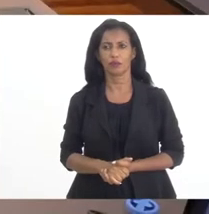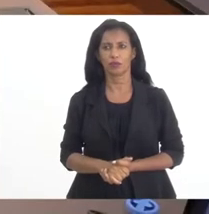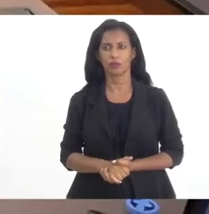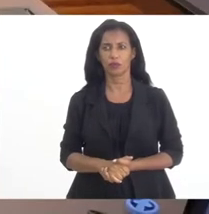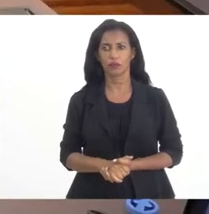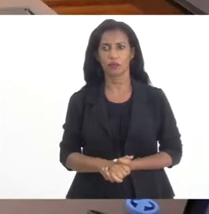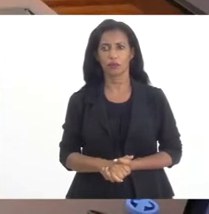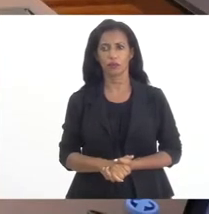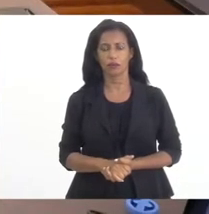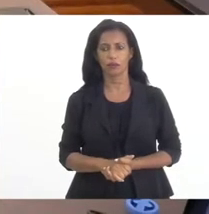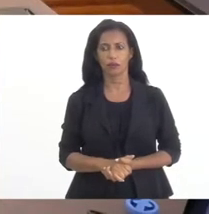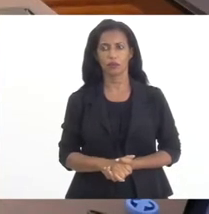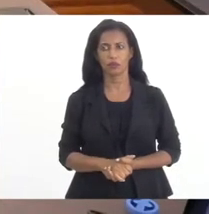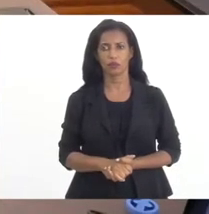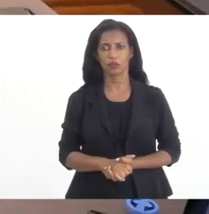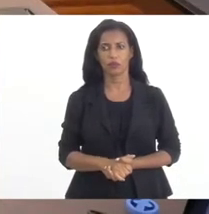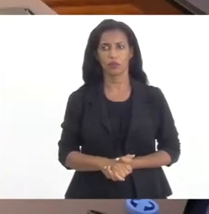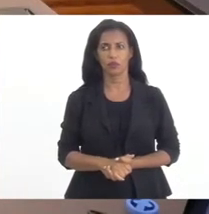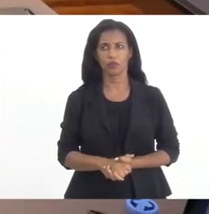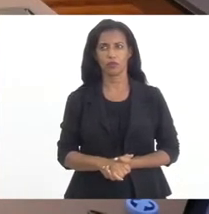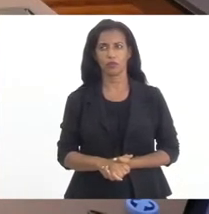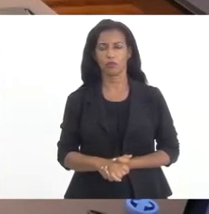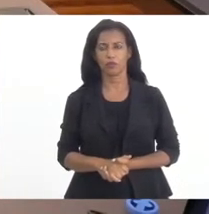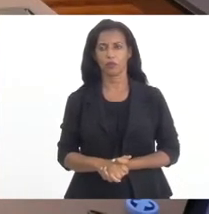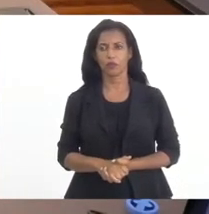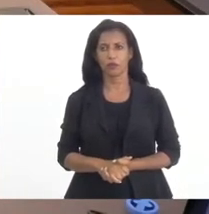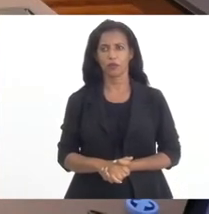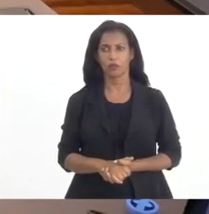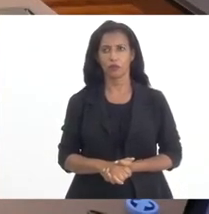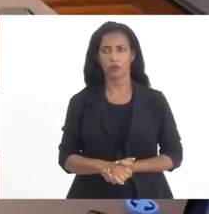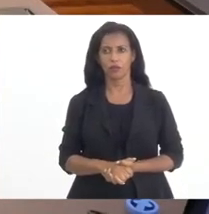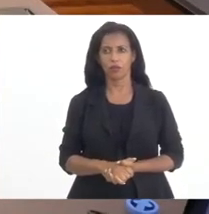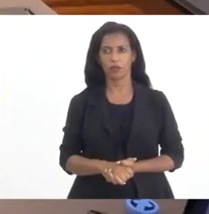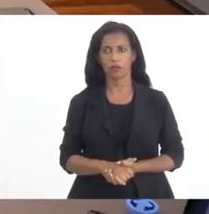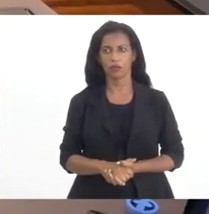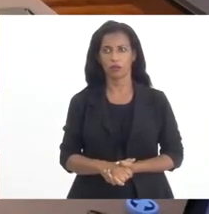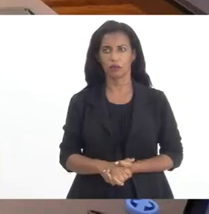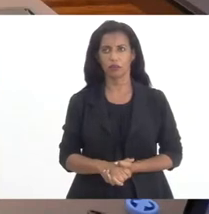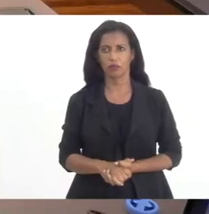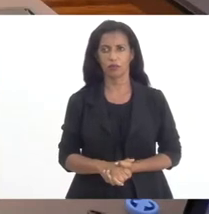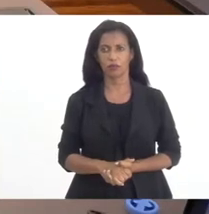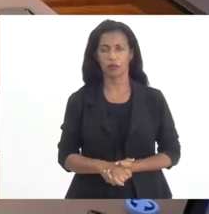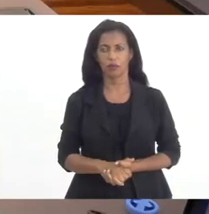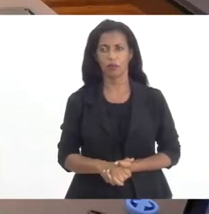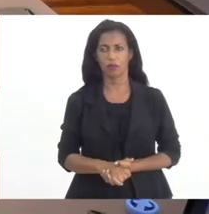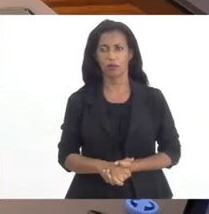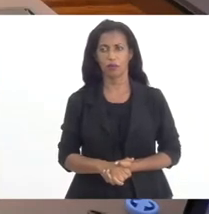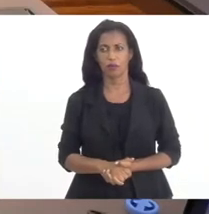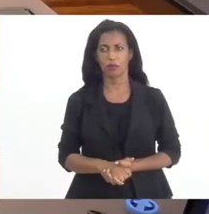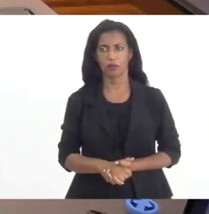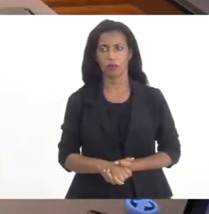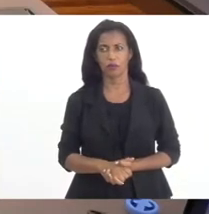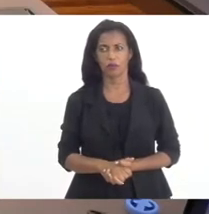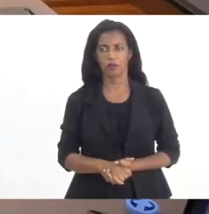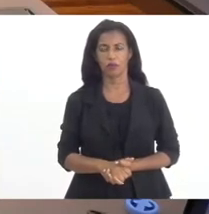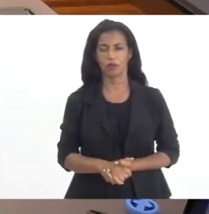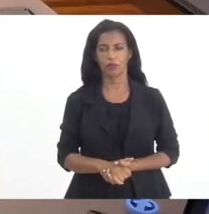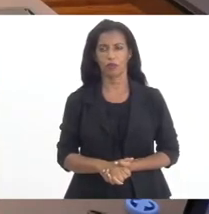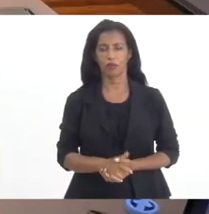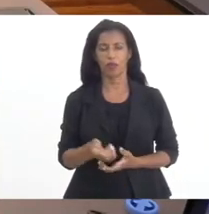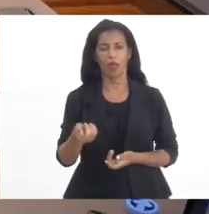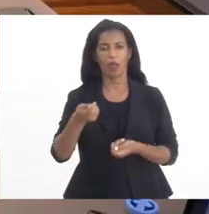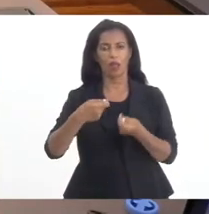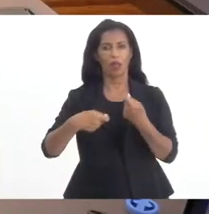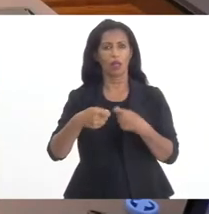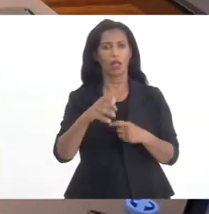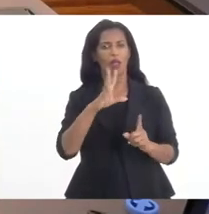vaga 72. Eu acho que o áudio do deputado Noel abriu. Se liga aqui. Peço para a administração que feche